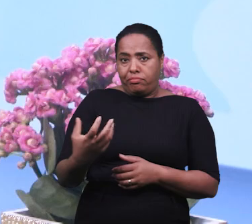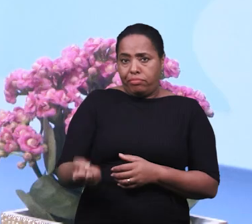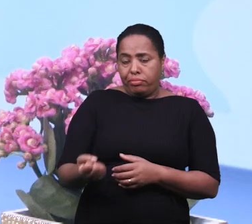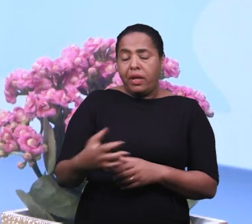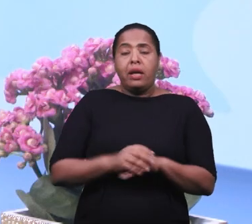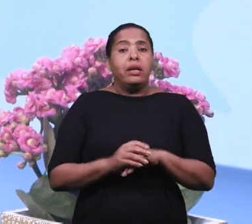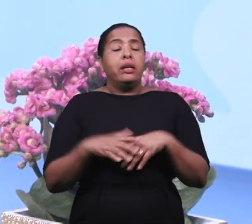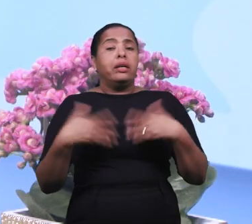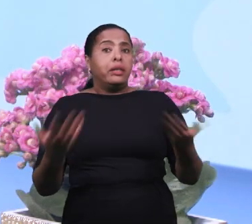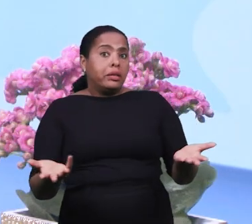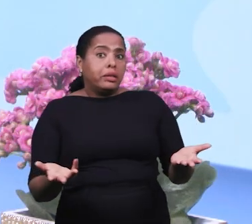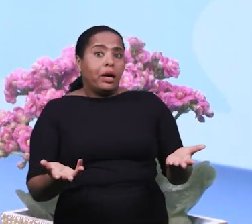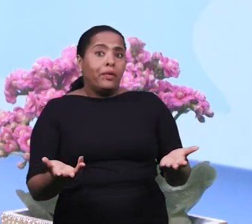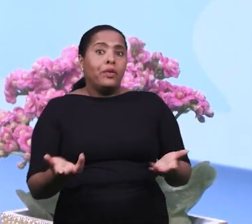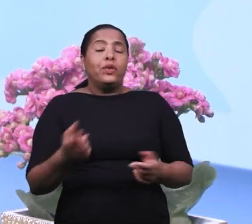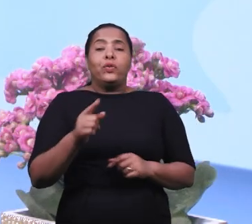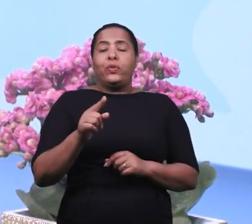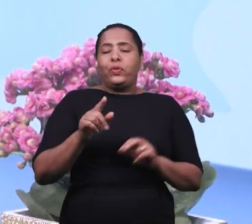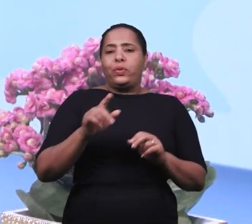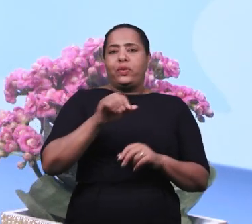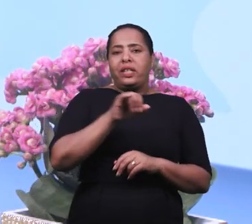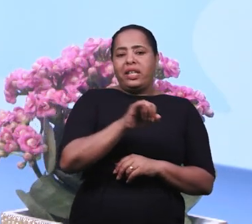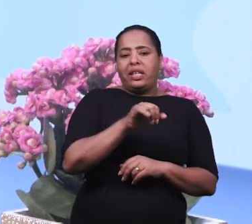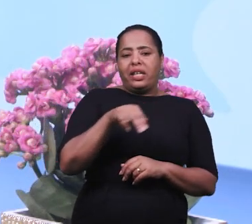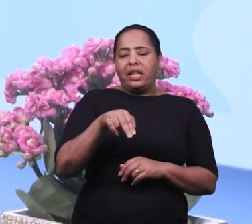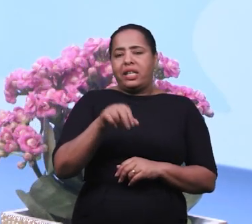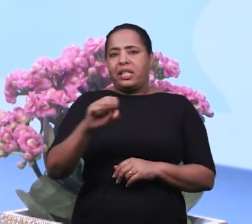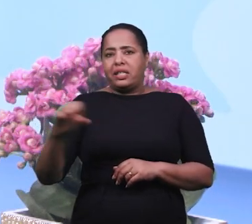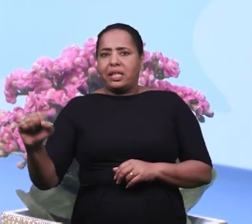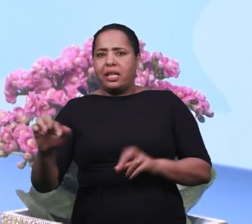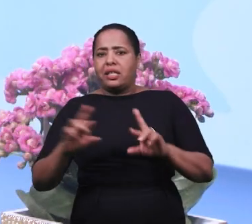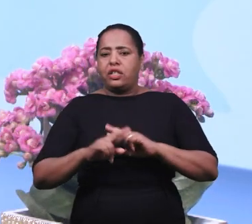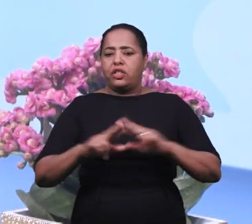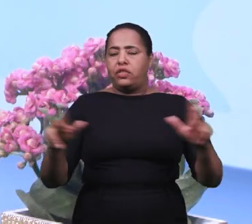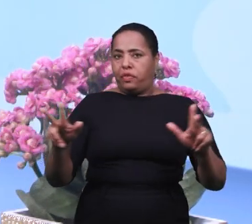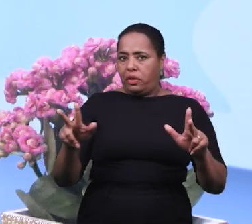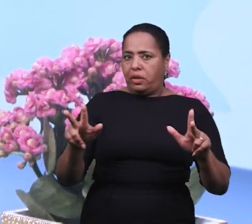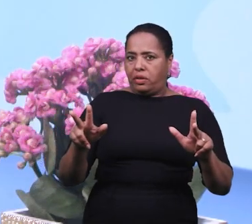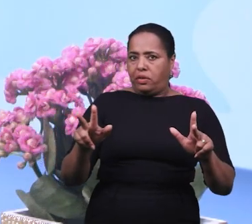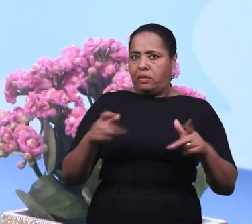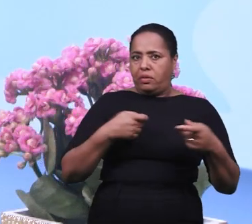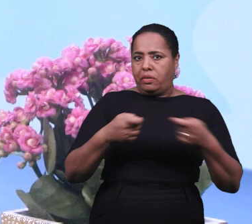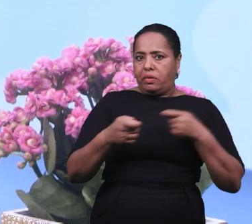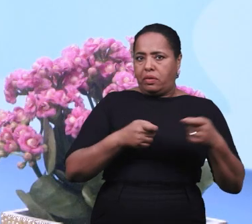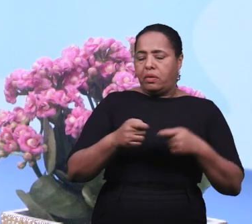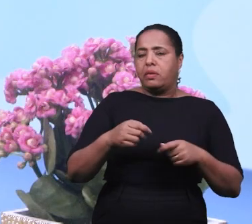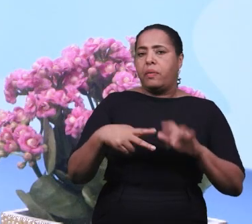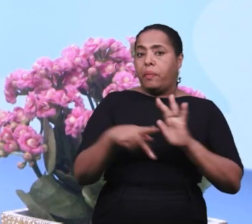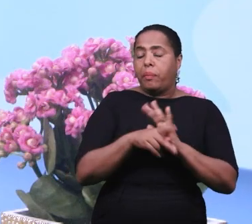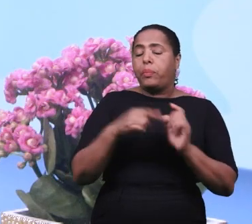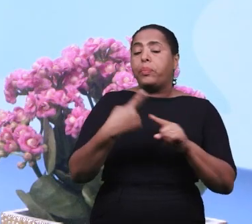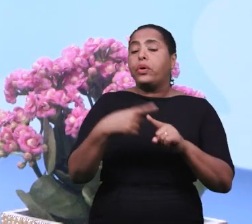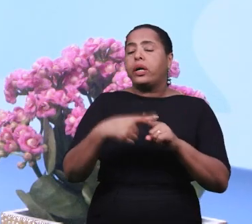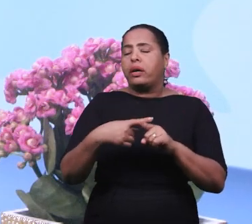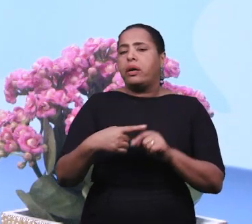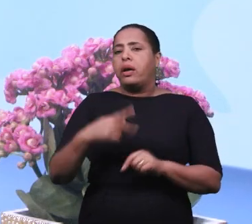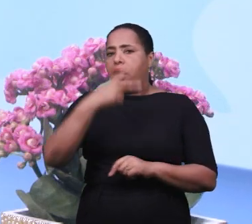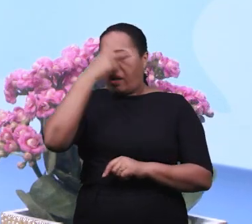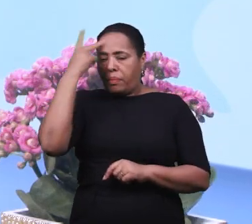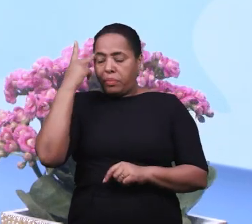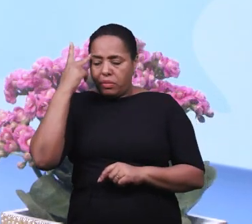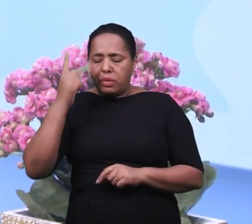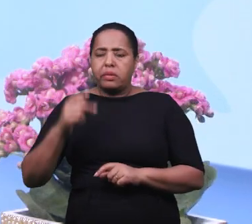INSS é um pouquinho diferente do regime próprio pelo seguinte, a pessoa que, quando ela,